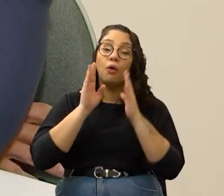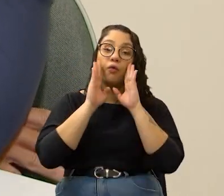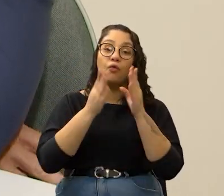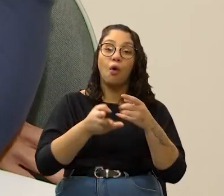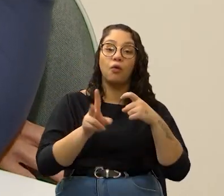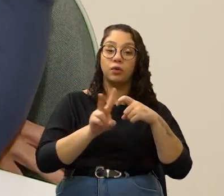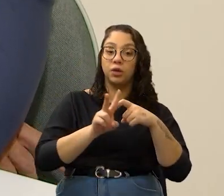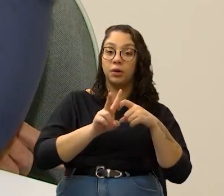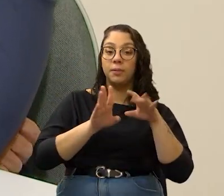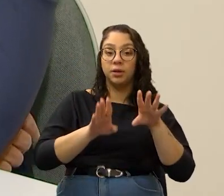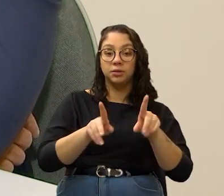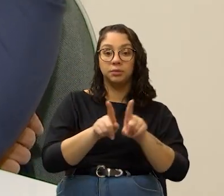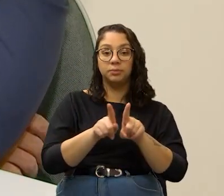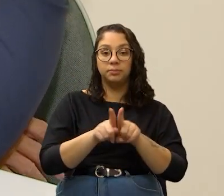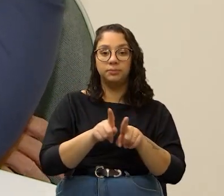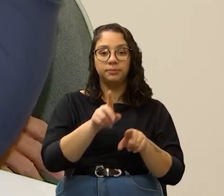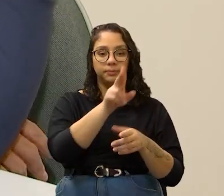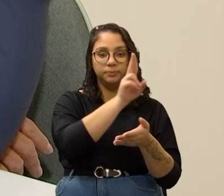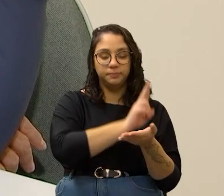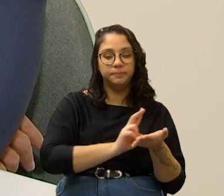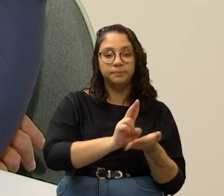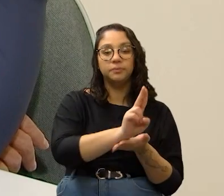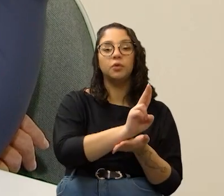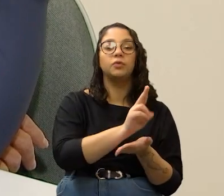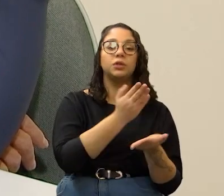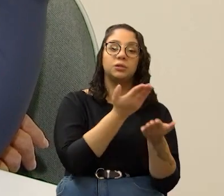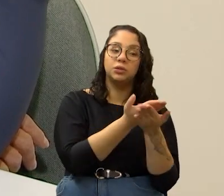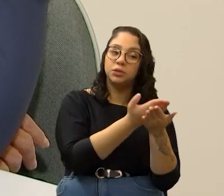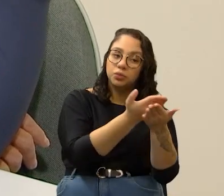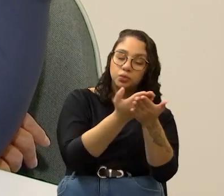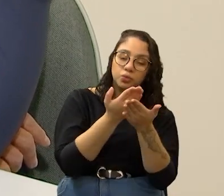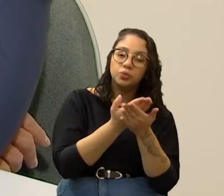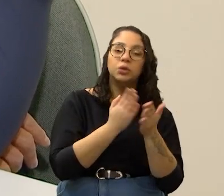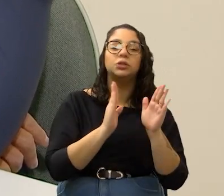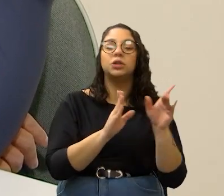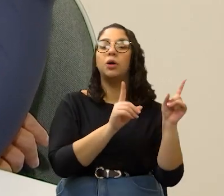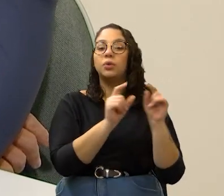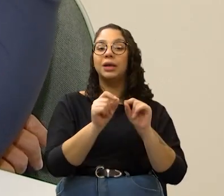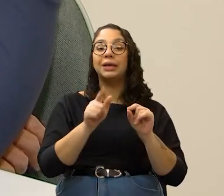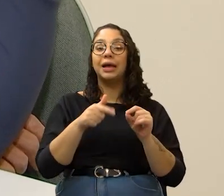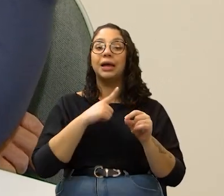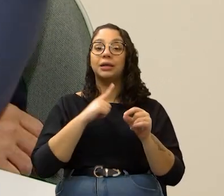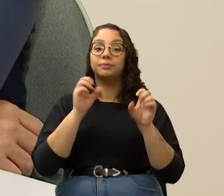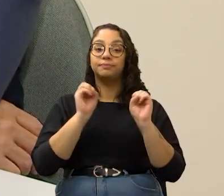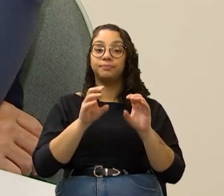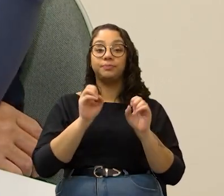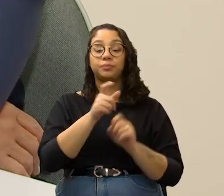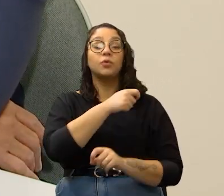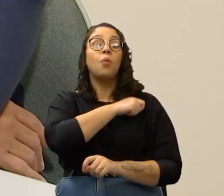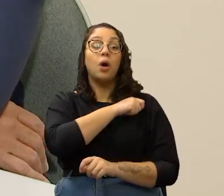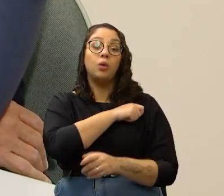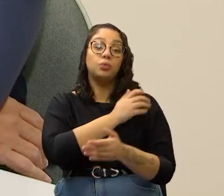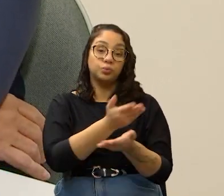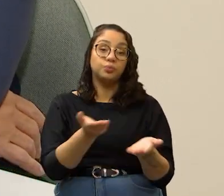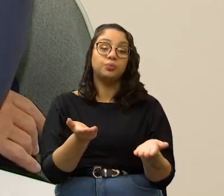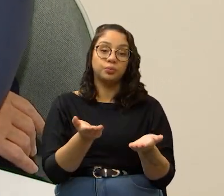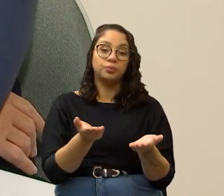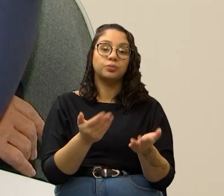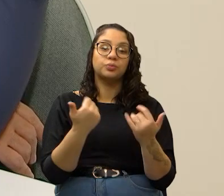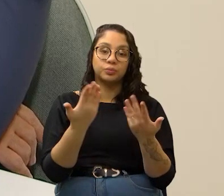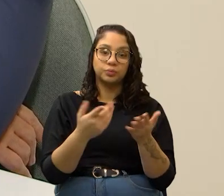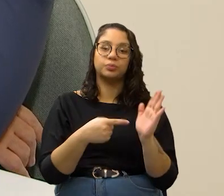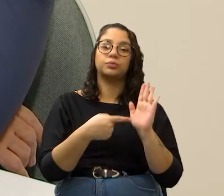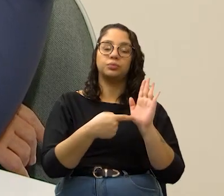os veterinários, mas também dentro das universidades, já trazendo uma certa educação dos